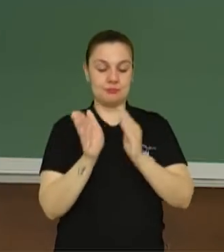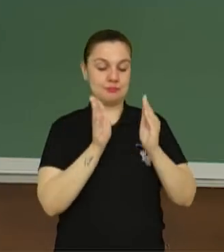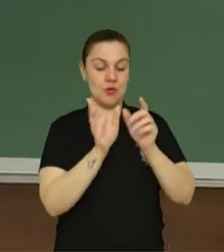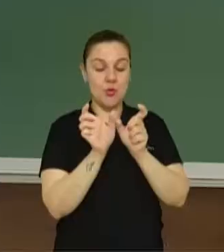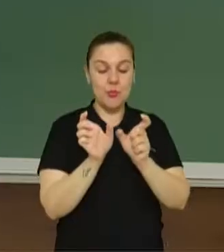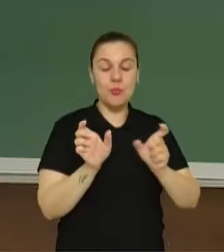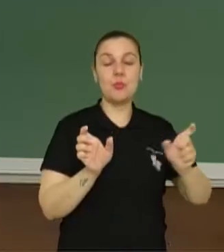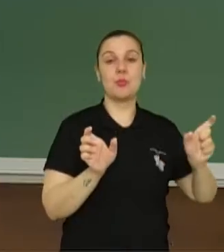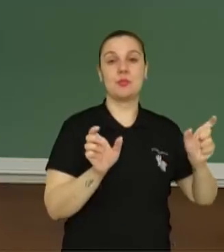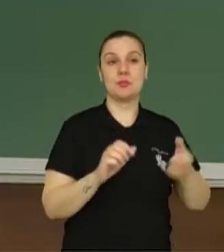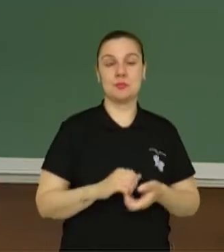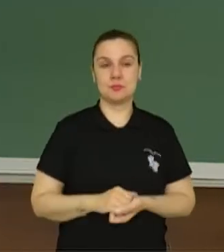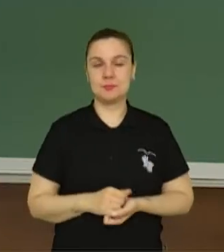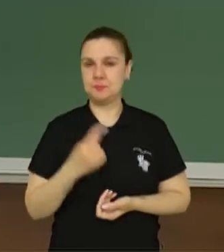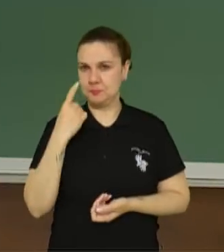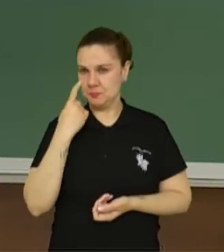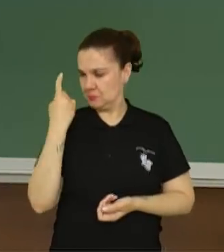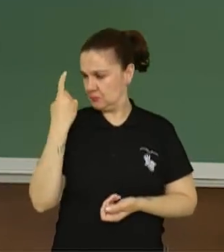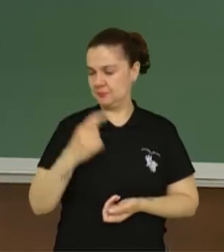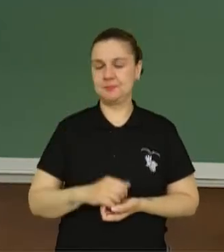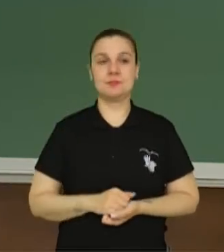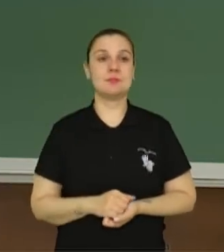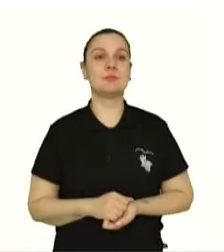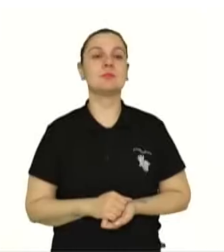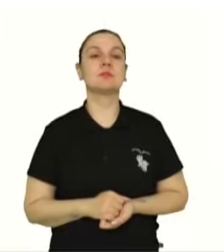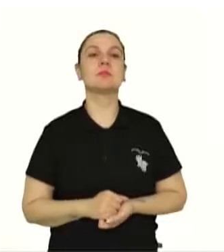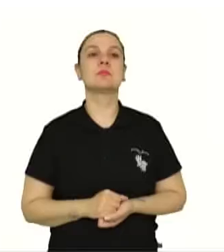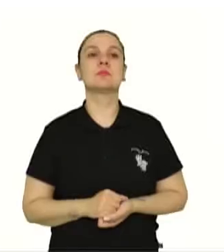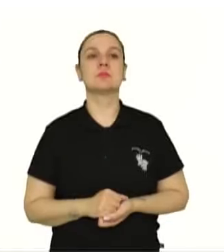o complemento. Vamos ver como que ficou?